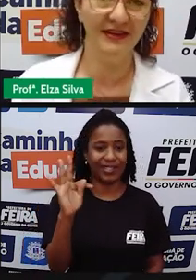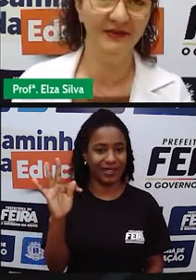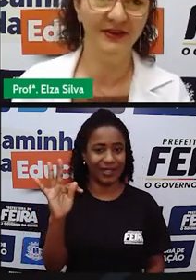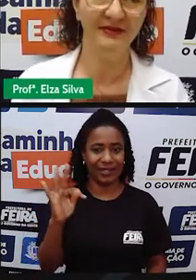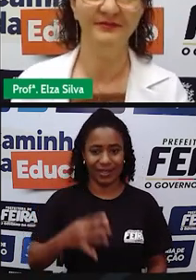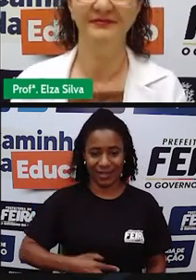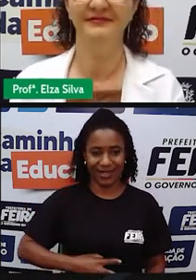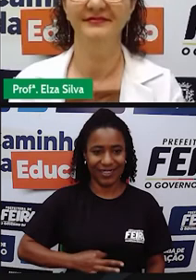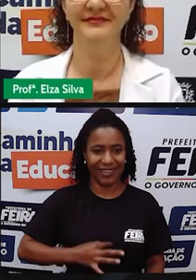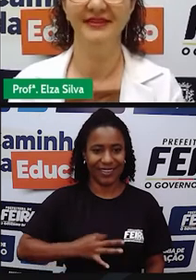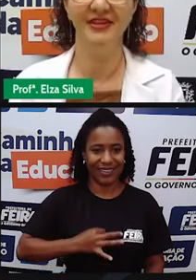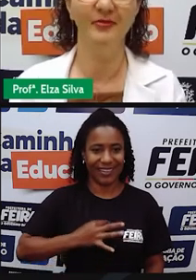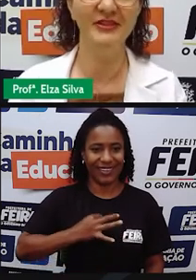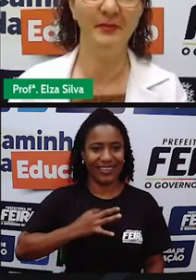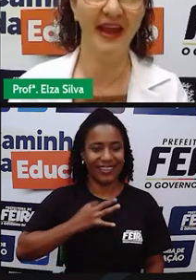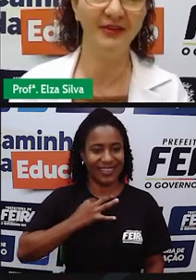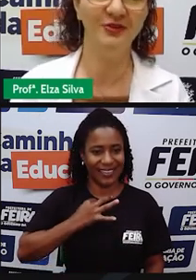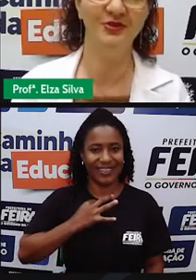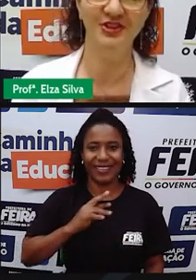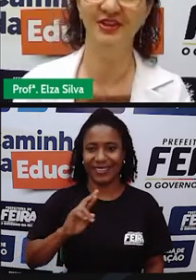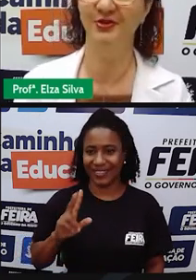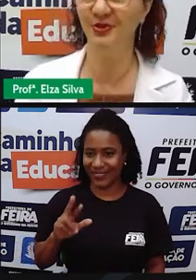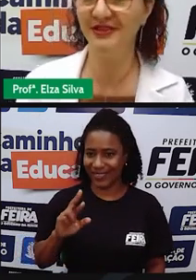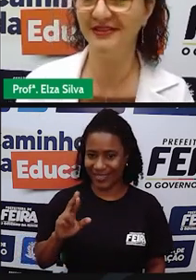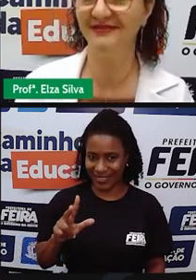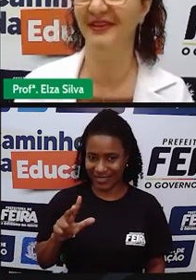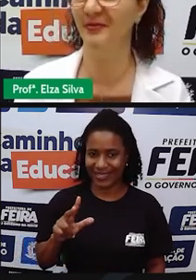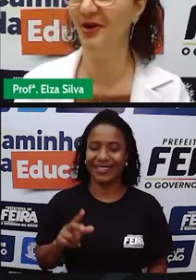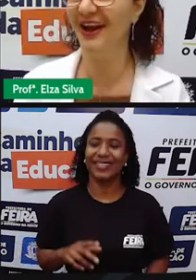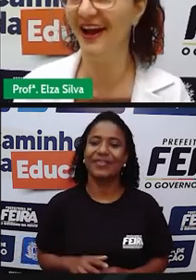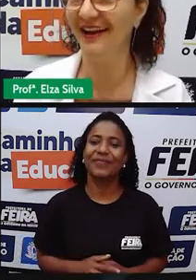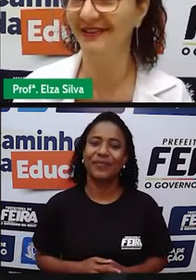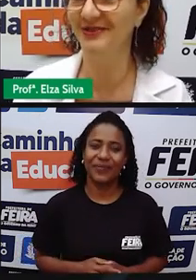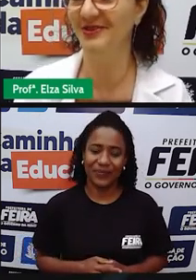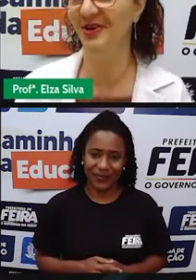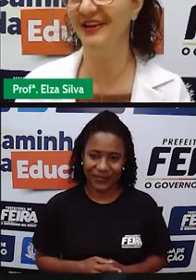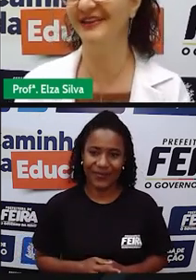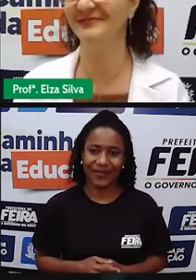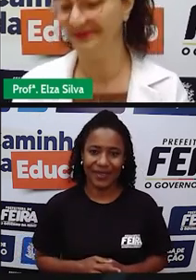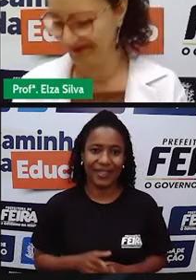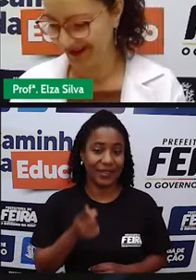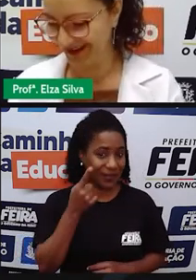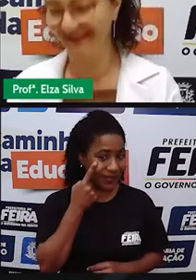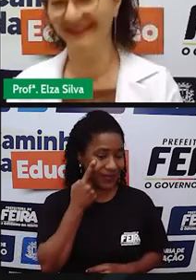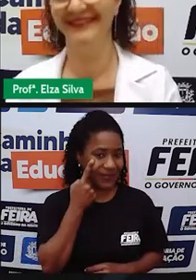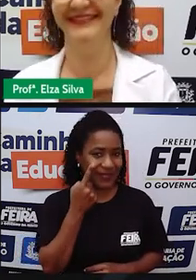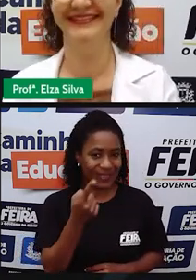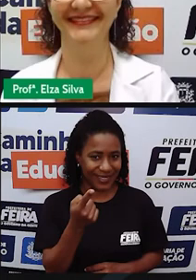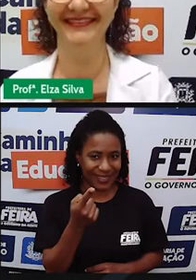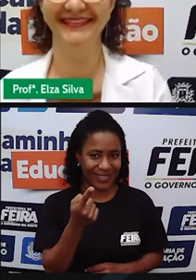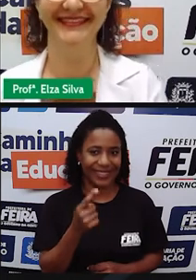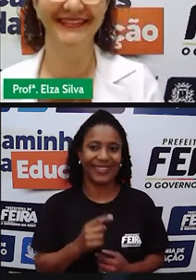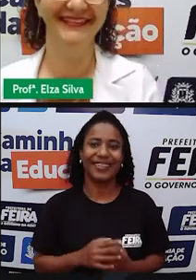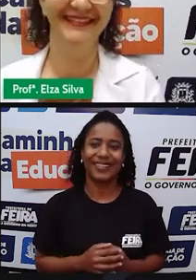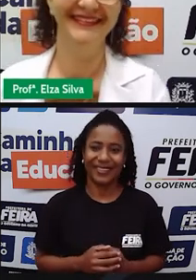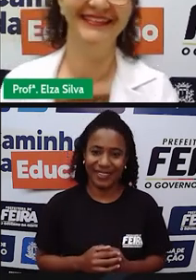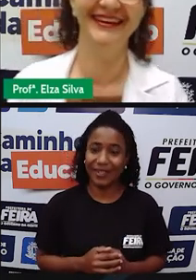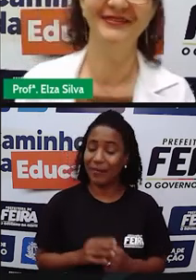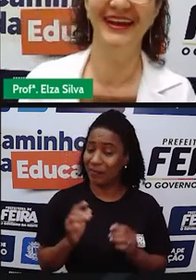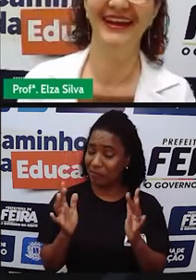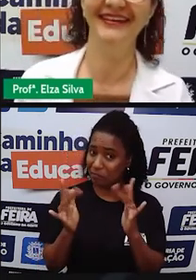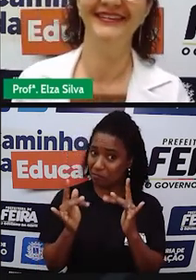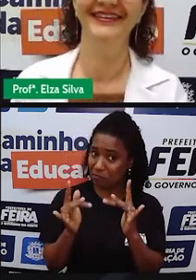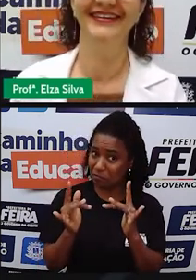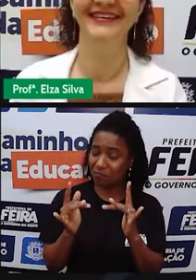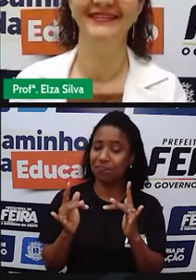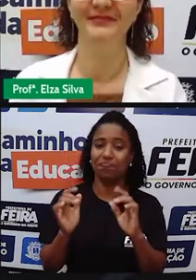Let's continue. Estamos perto do dia dos namorados, olha. Opções de presentes. Não